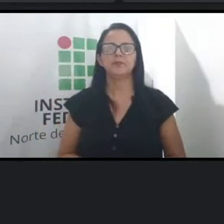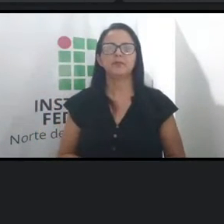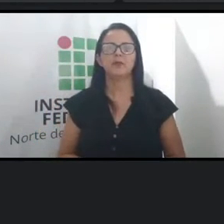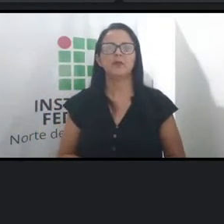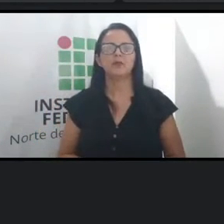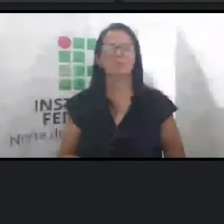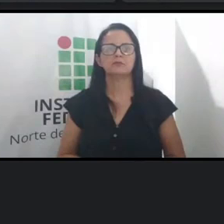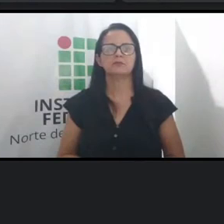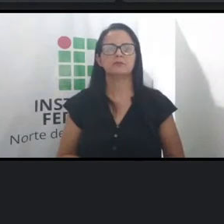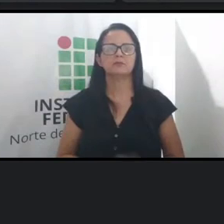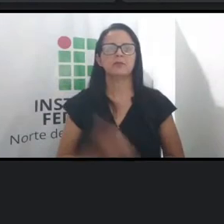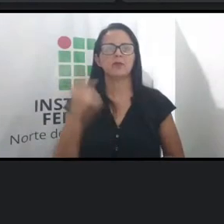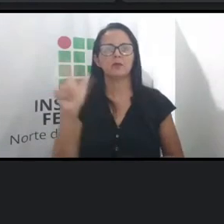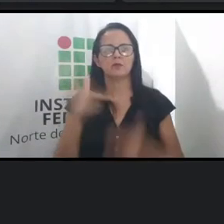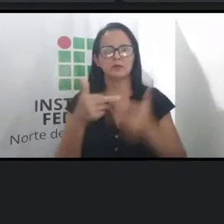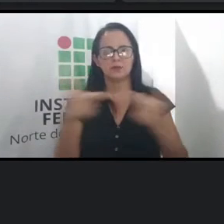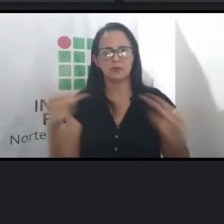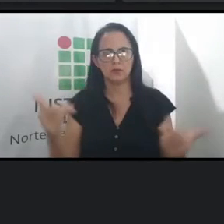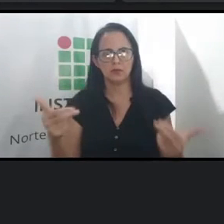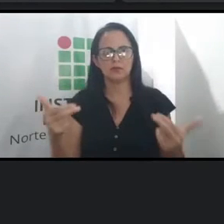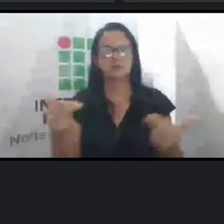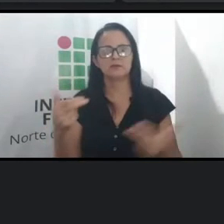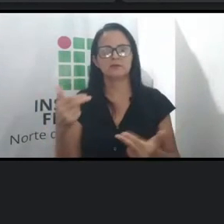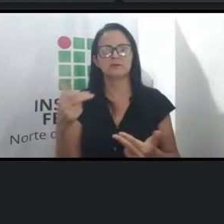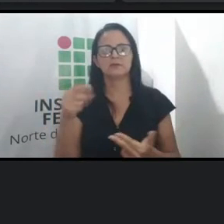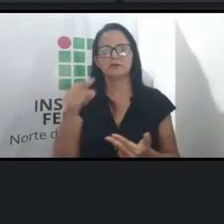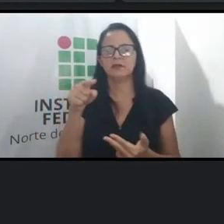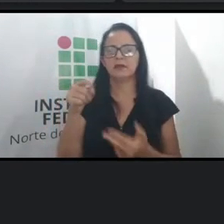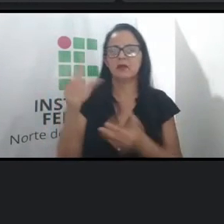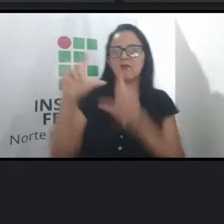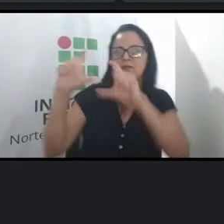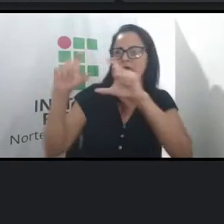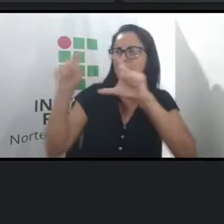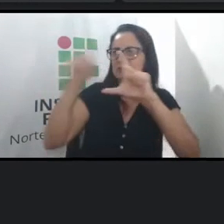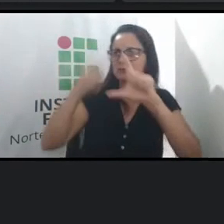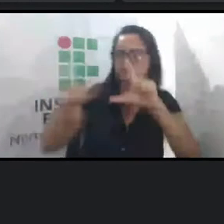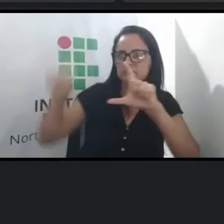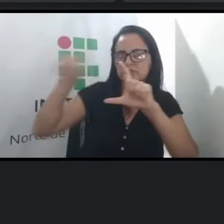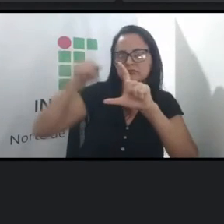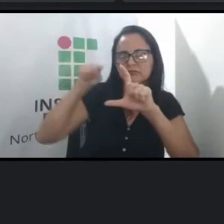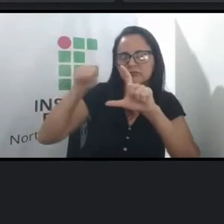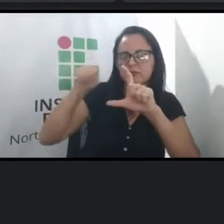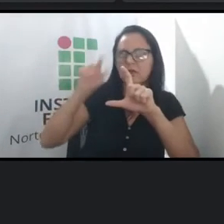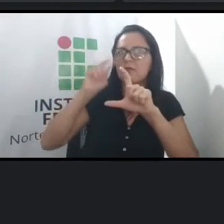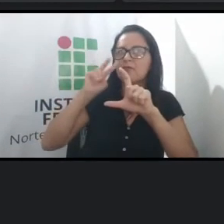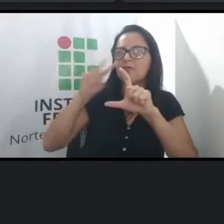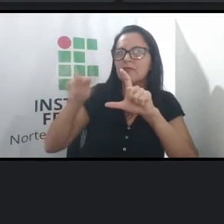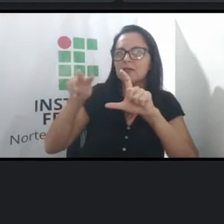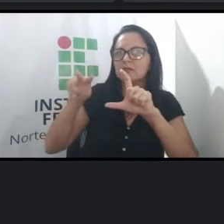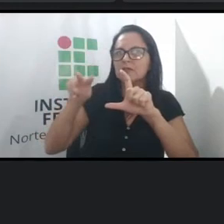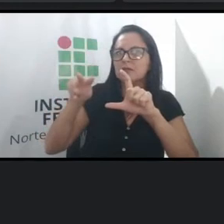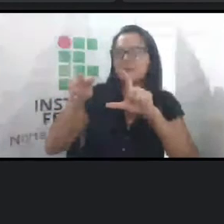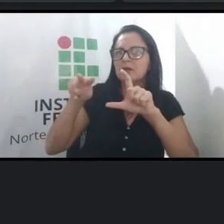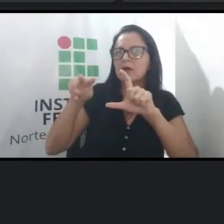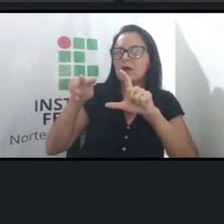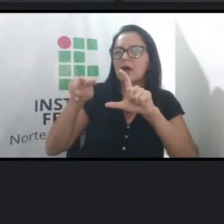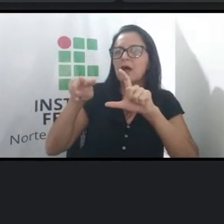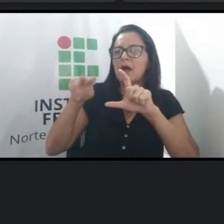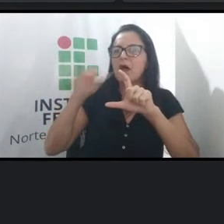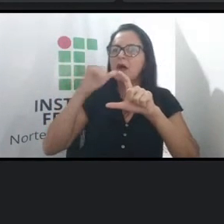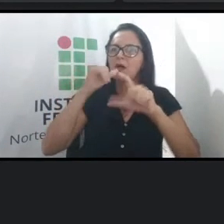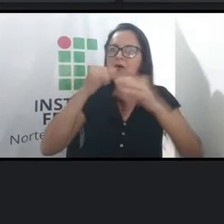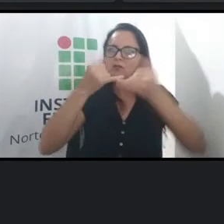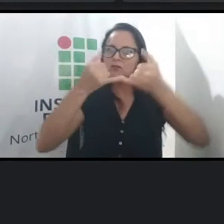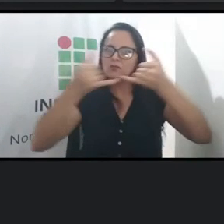foto, a foto que está circulada, é que está um fio de energia passando dentro da água. E se tiver uma fissura ou qualquer vazamento